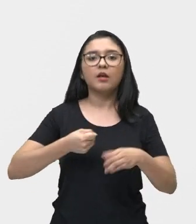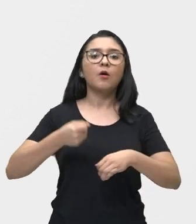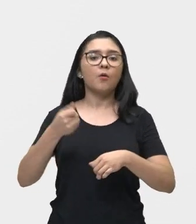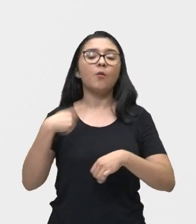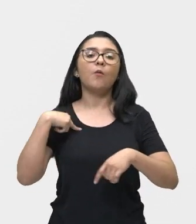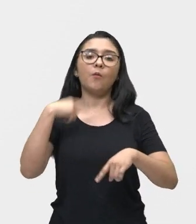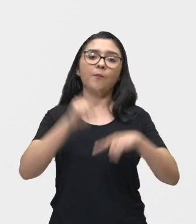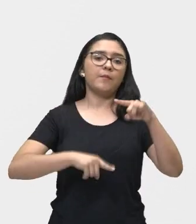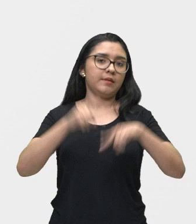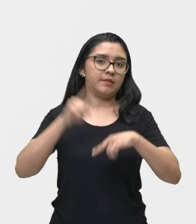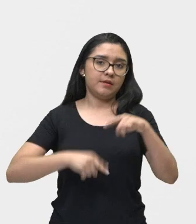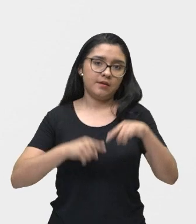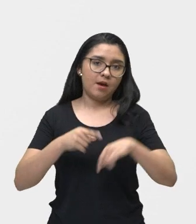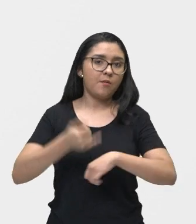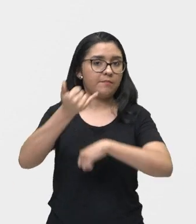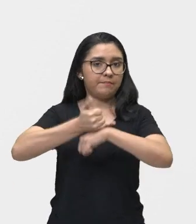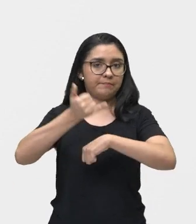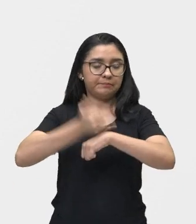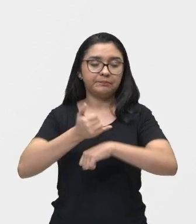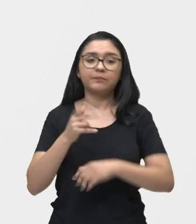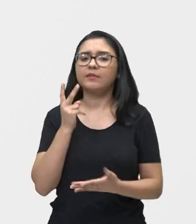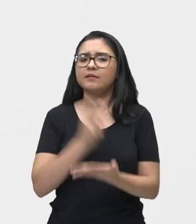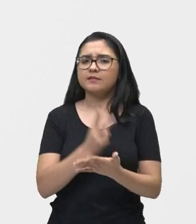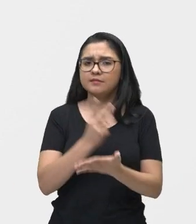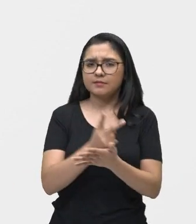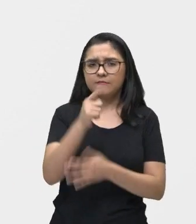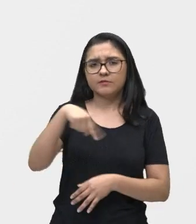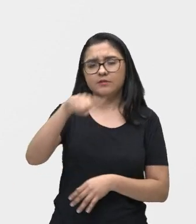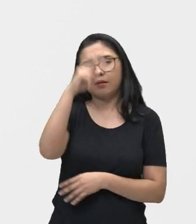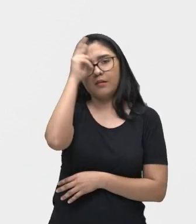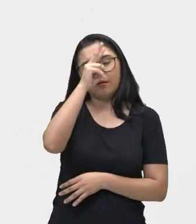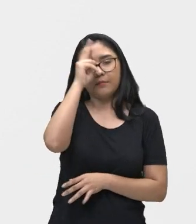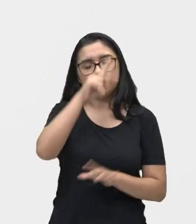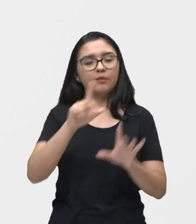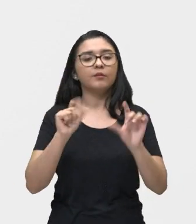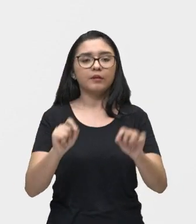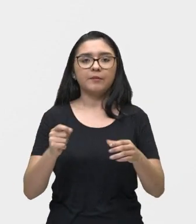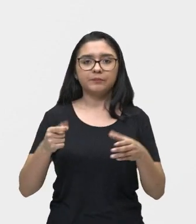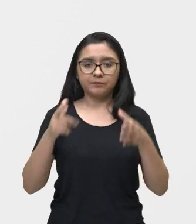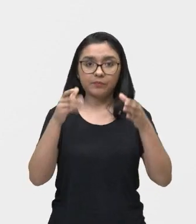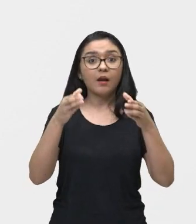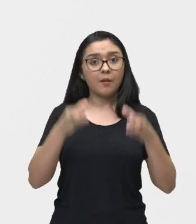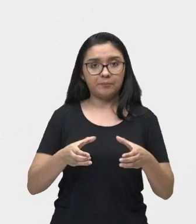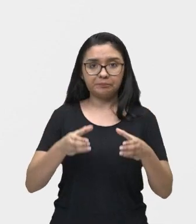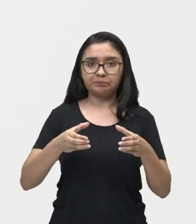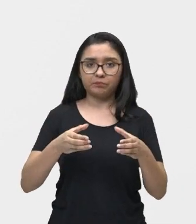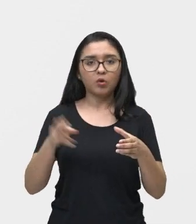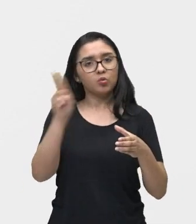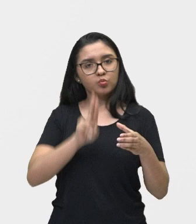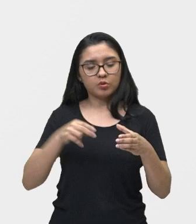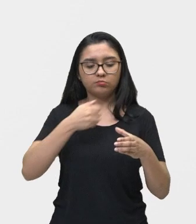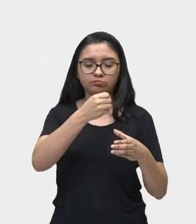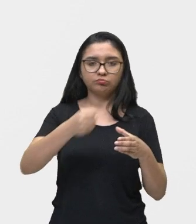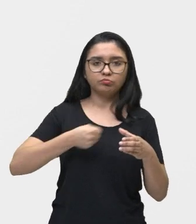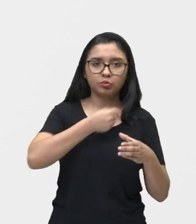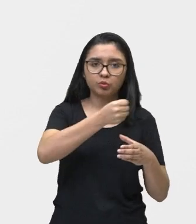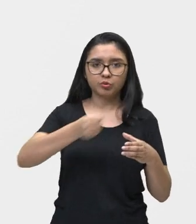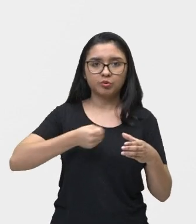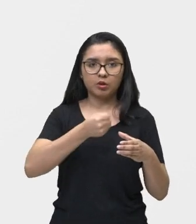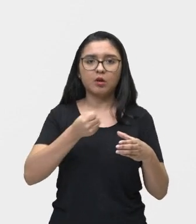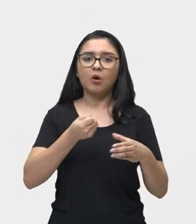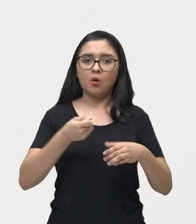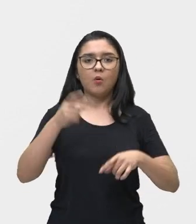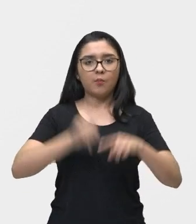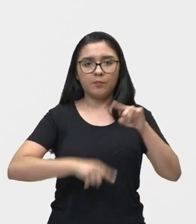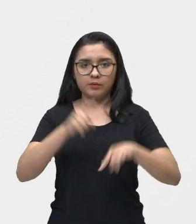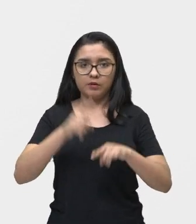só, toda vez que você tiver que lembrar que as panelas que utilizamos para cozinhar são feitas